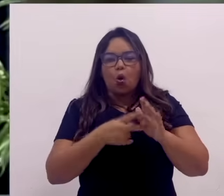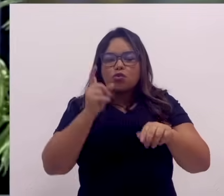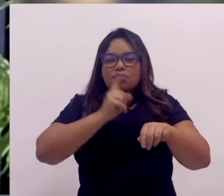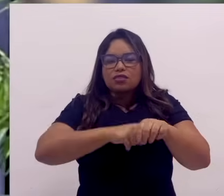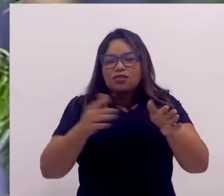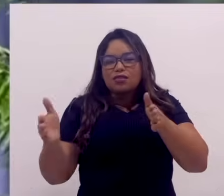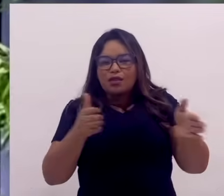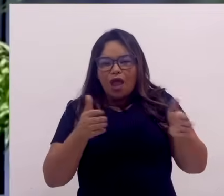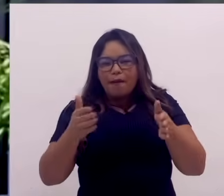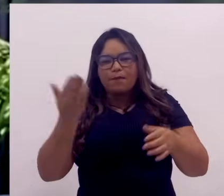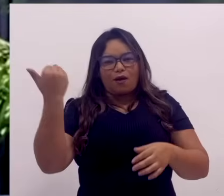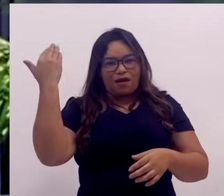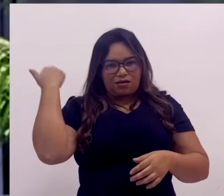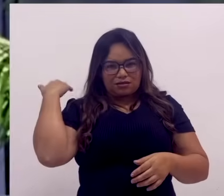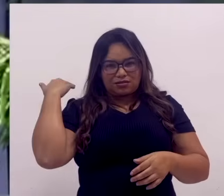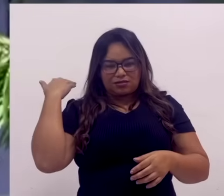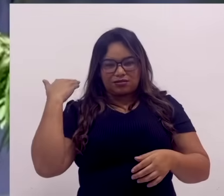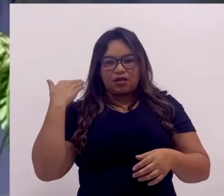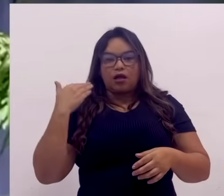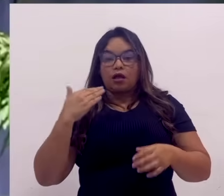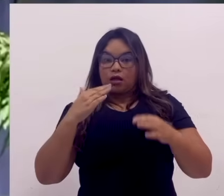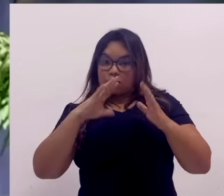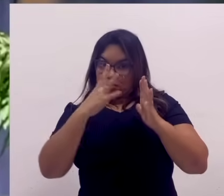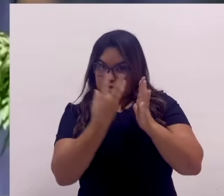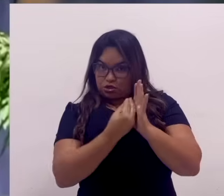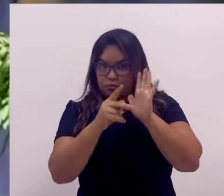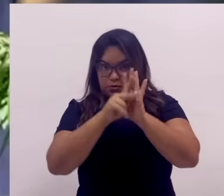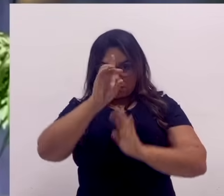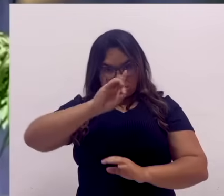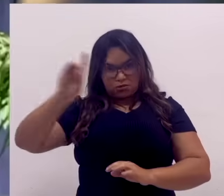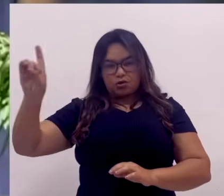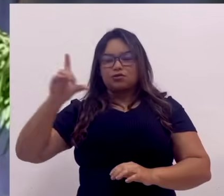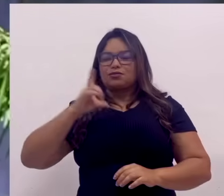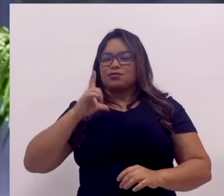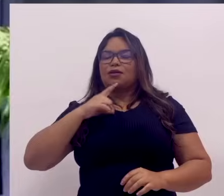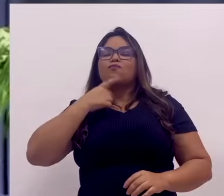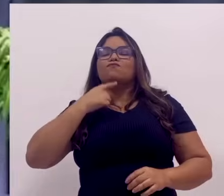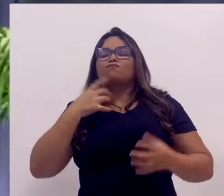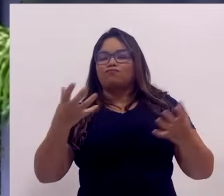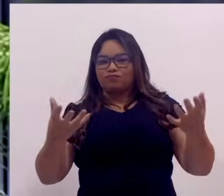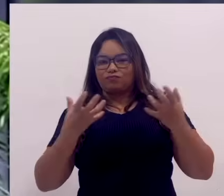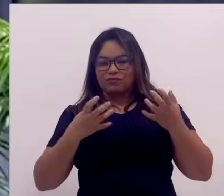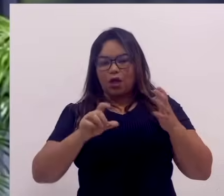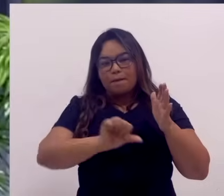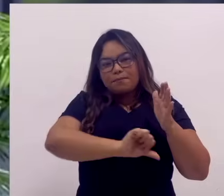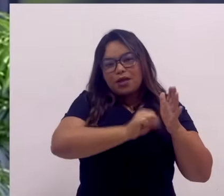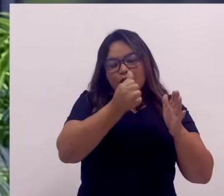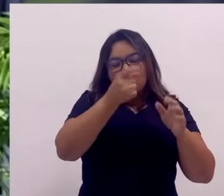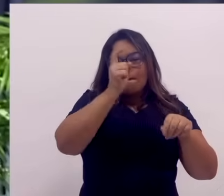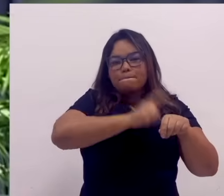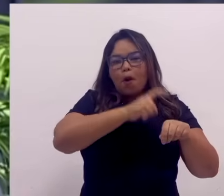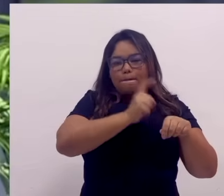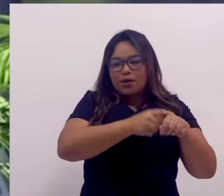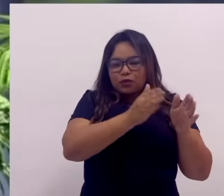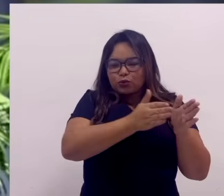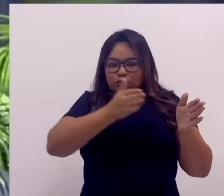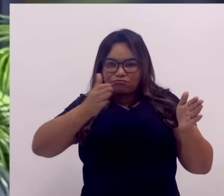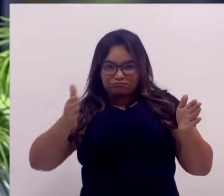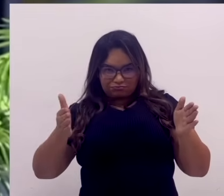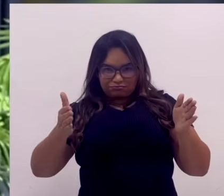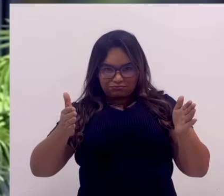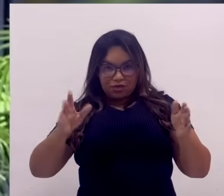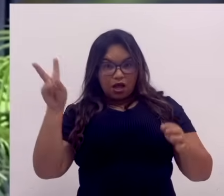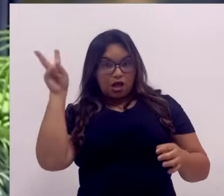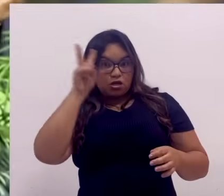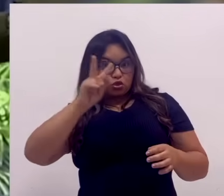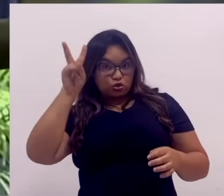essa igreja tinha algo a seu favor. E se é a primeira época, porque lembrem-se, está escrito que é o que há de vir, que